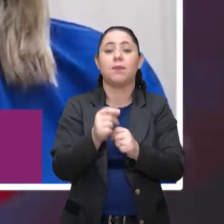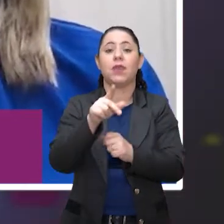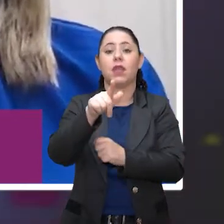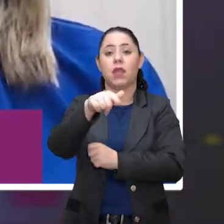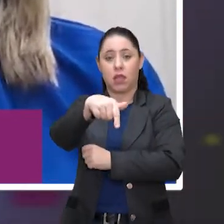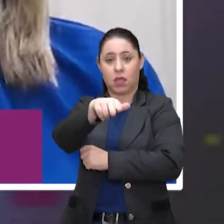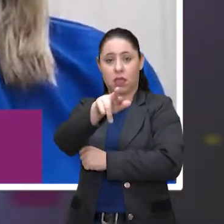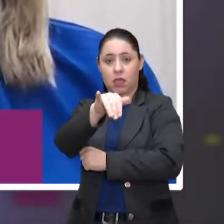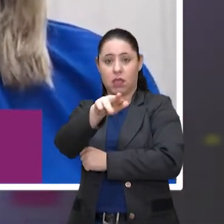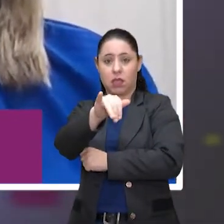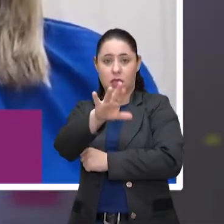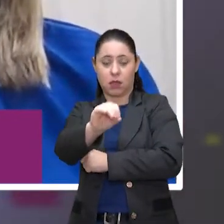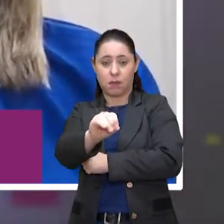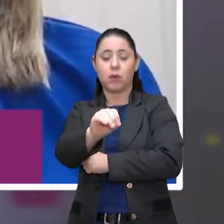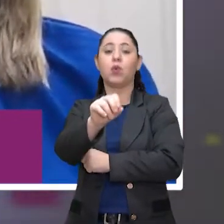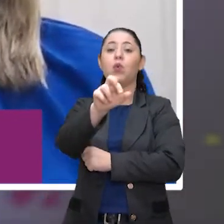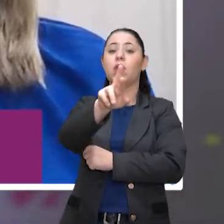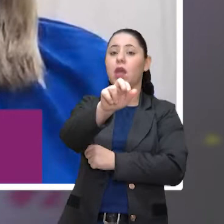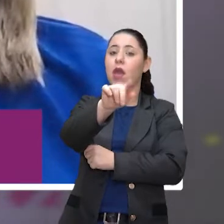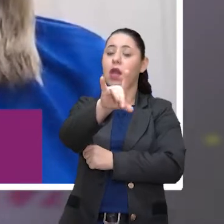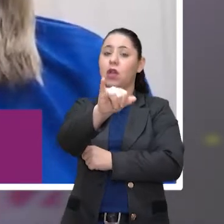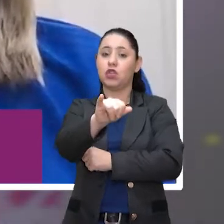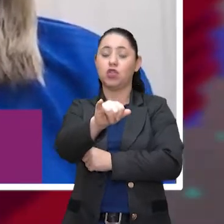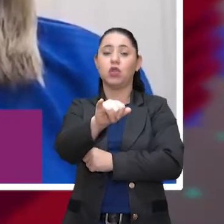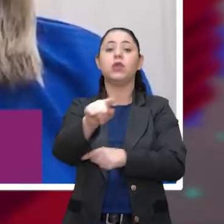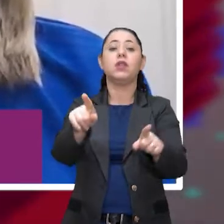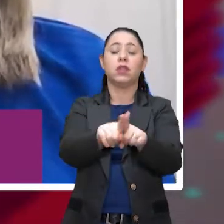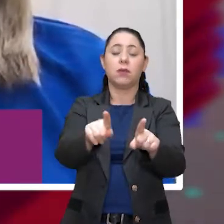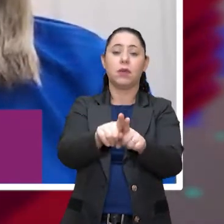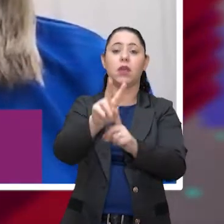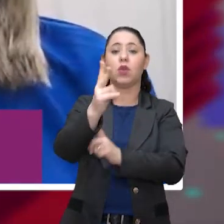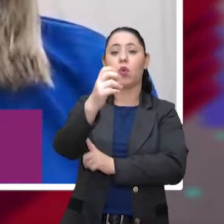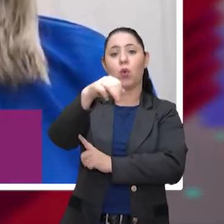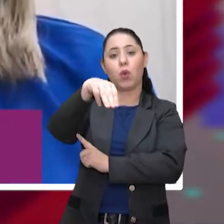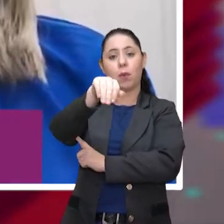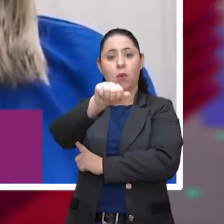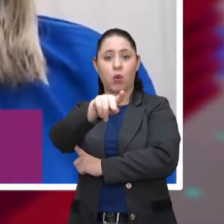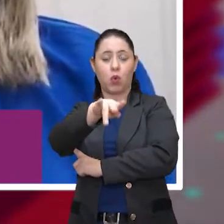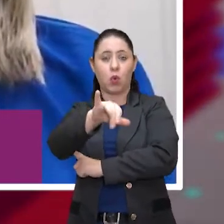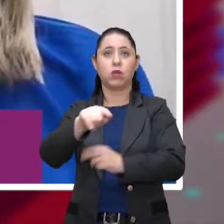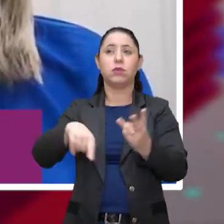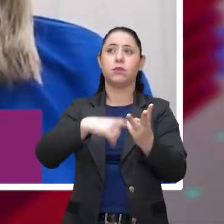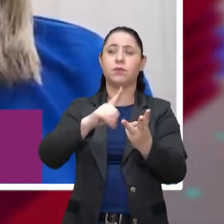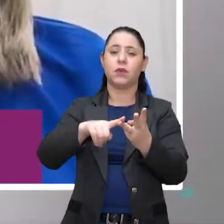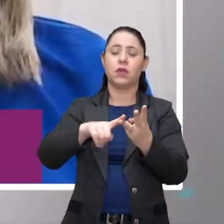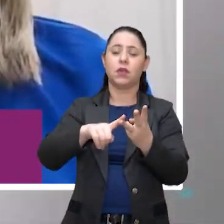e radioterapia e hormonioterapia e a imunoterapia.